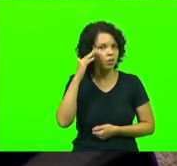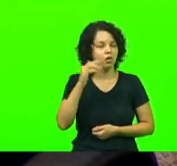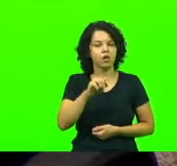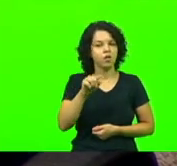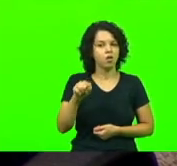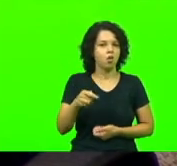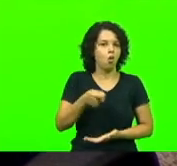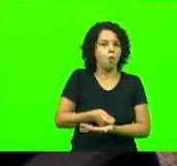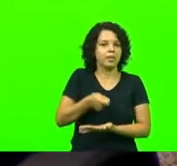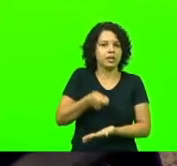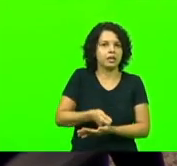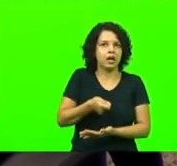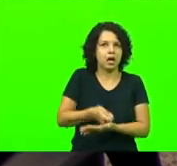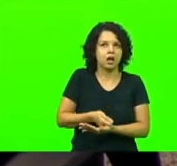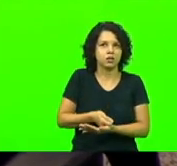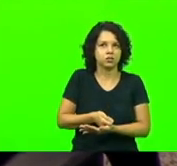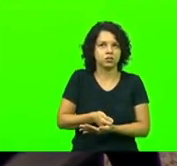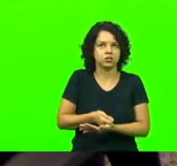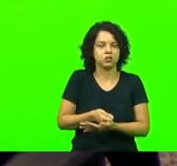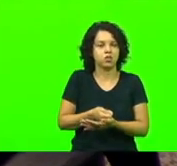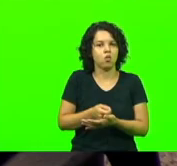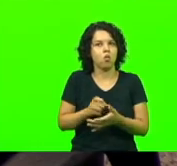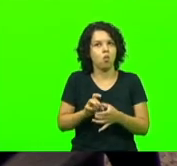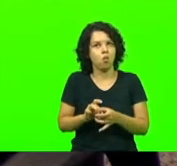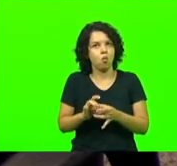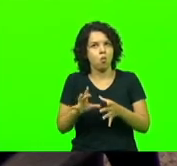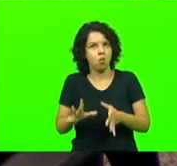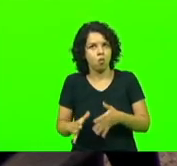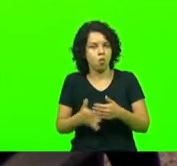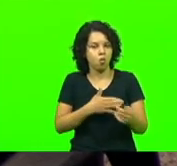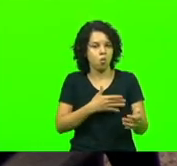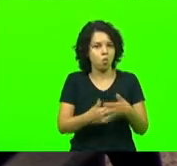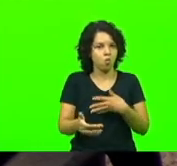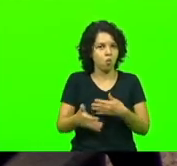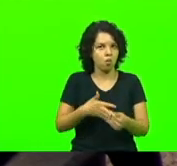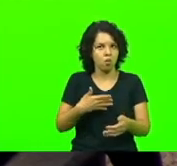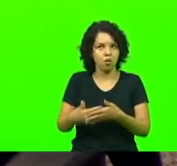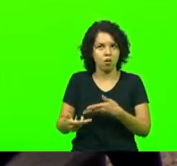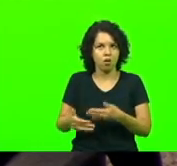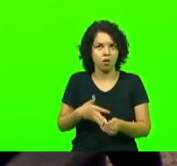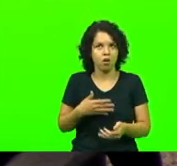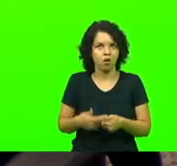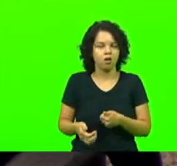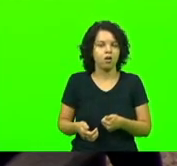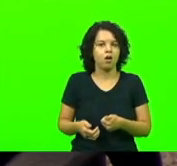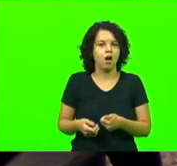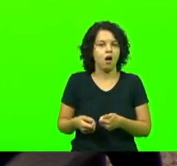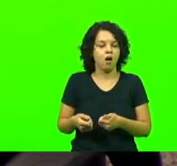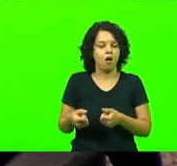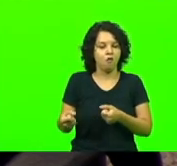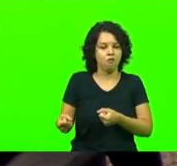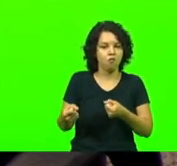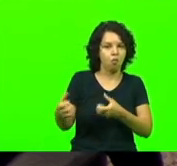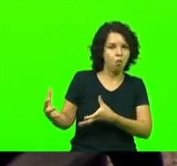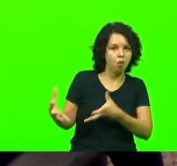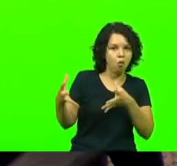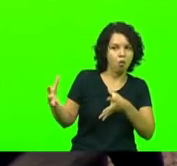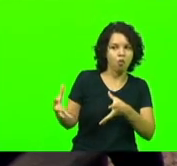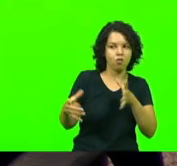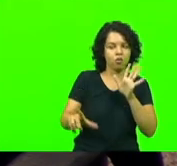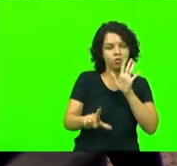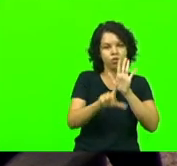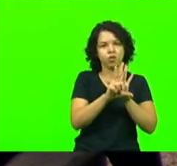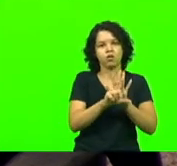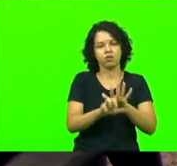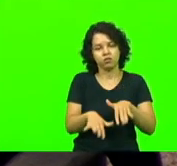obrigado a fazer ou deixar de fazer qualquer coisa, senão por força de lei. Então, quem é